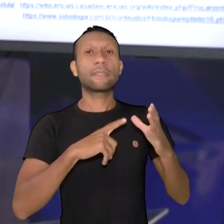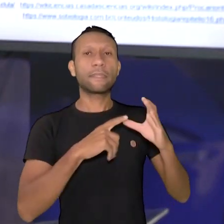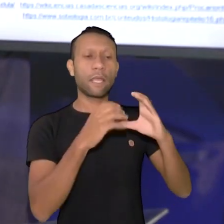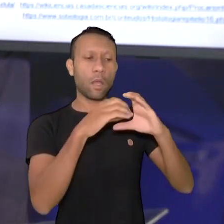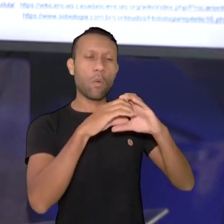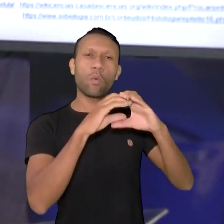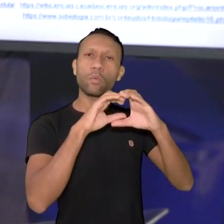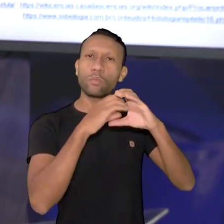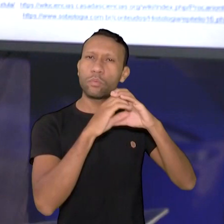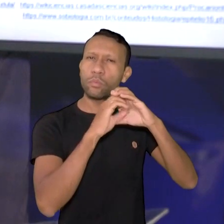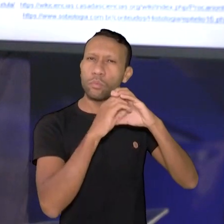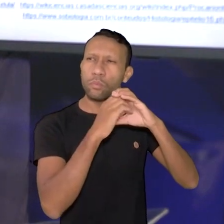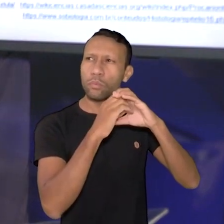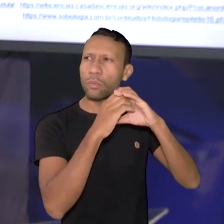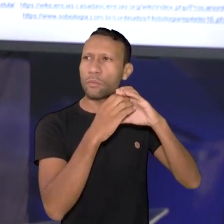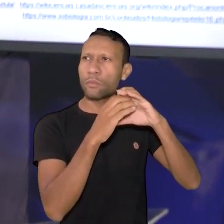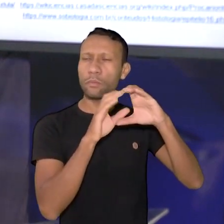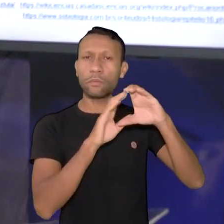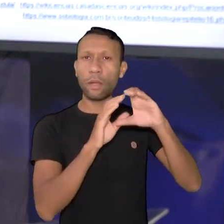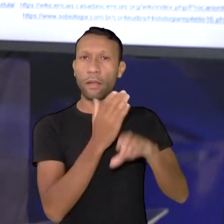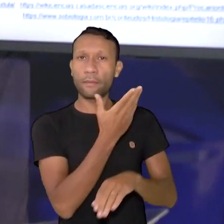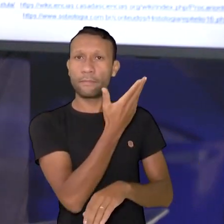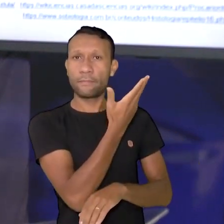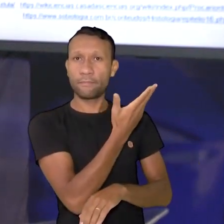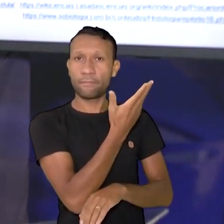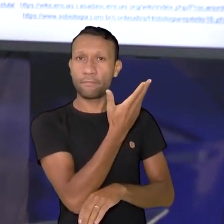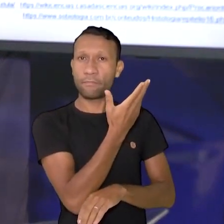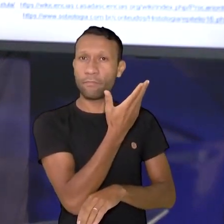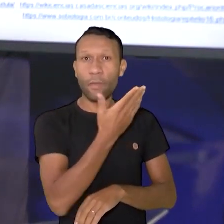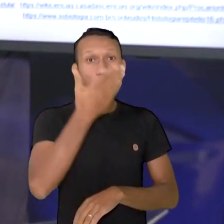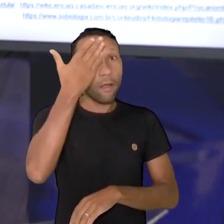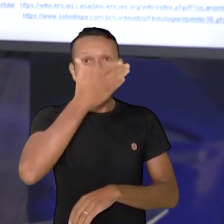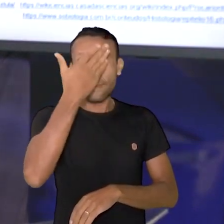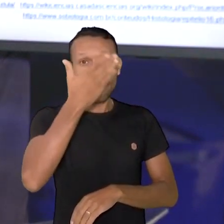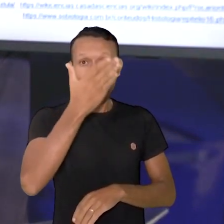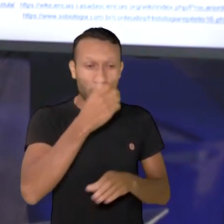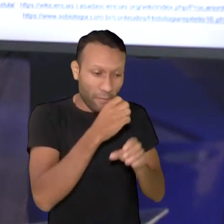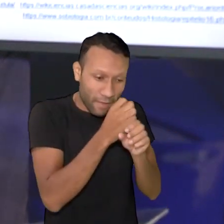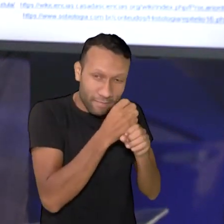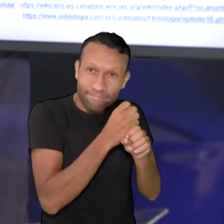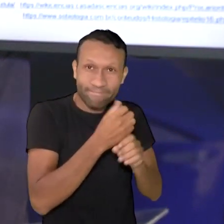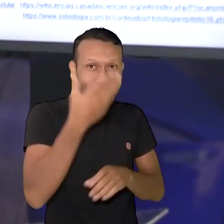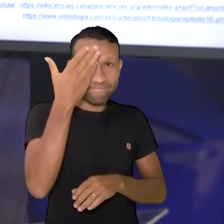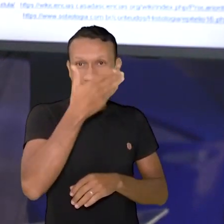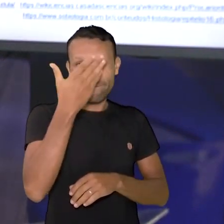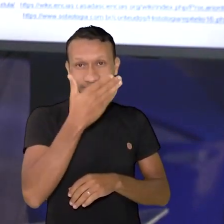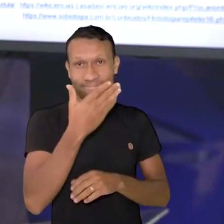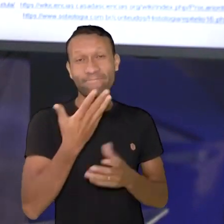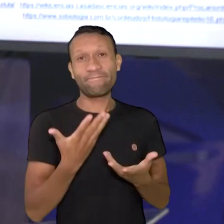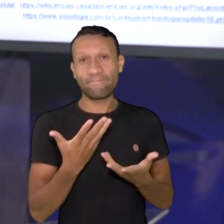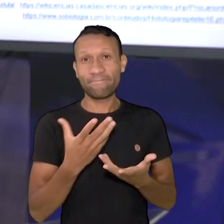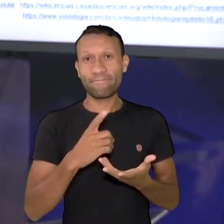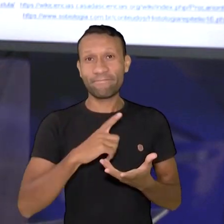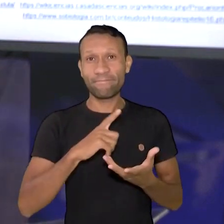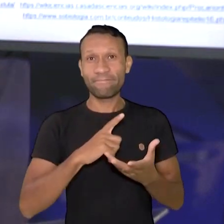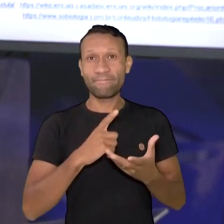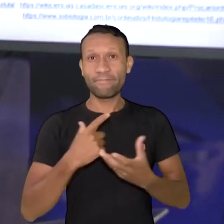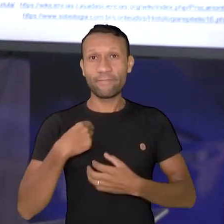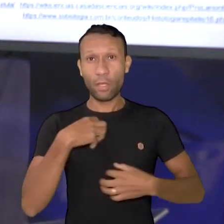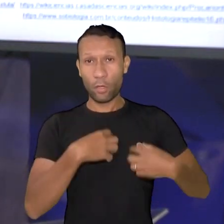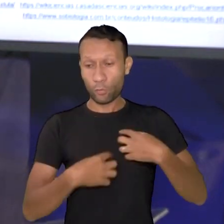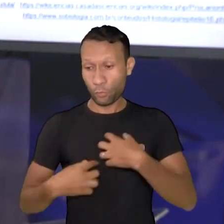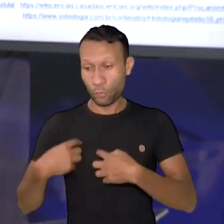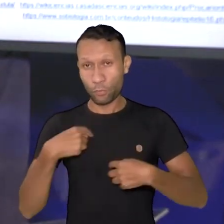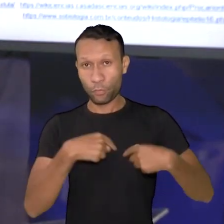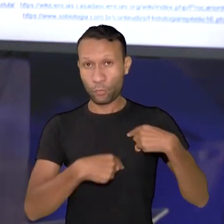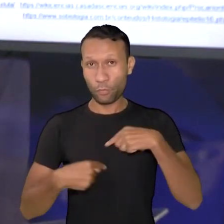aí seria, na realidade, onde eu não consigo ver um núcleo definido. Esse material genético dela fica rodando para todos os lugares